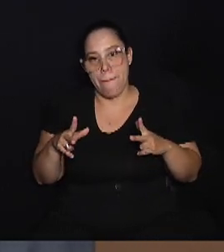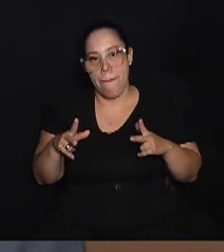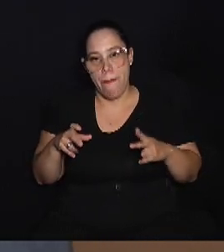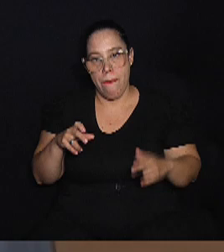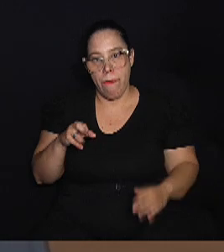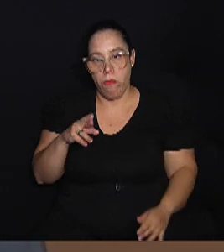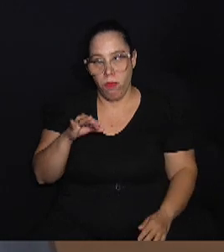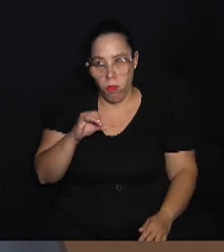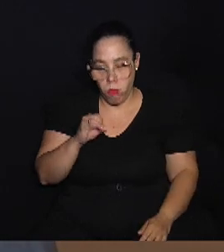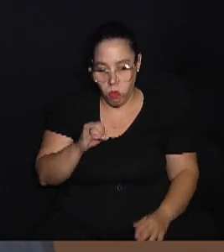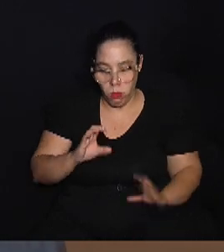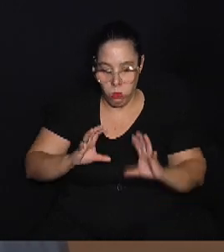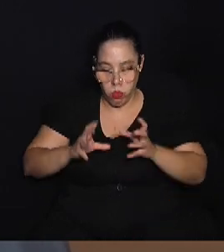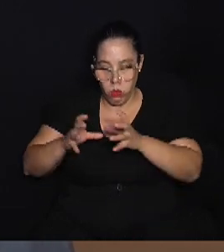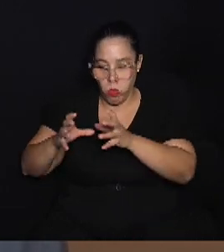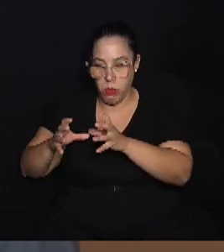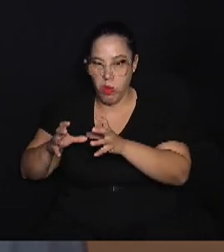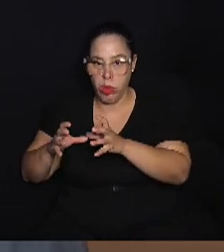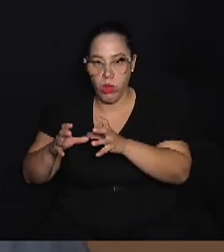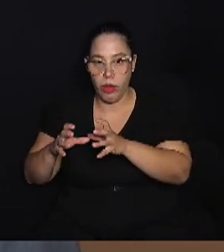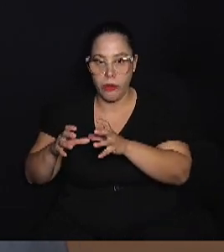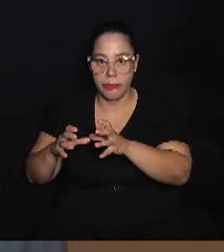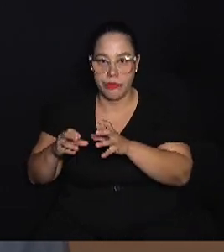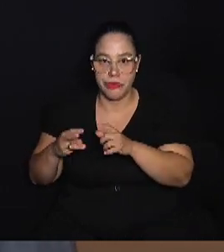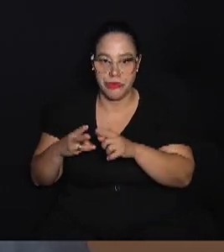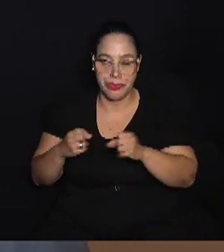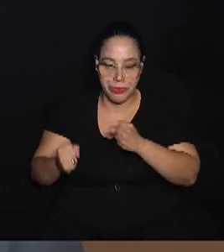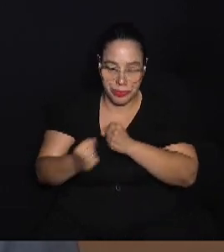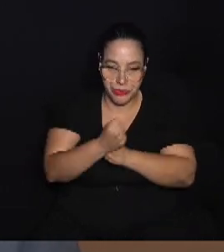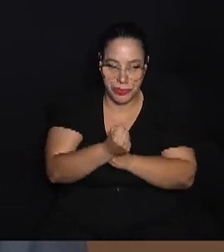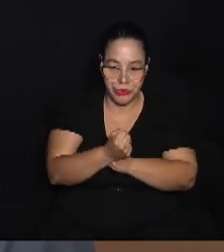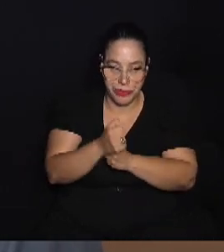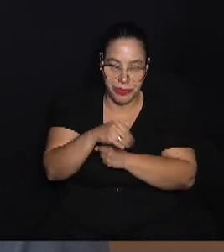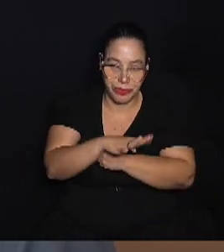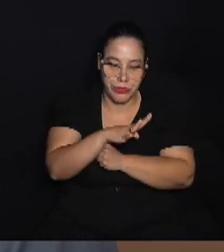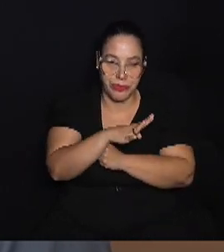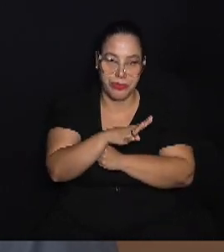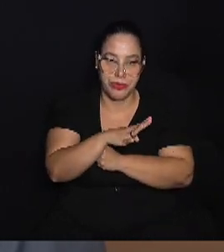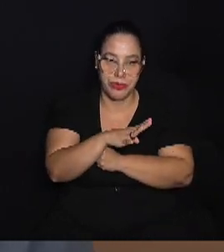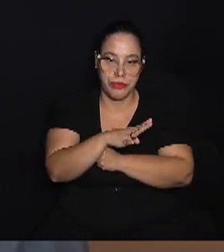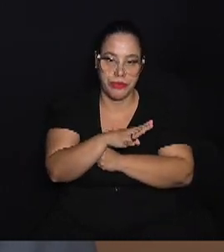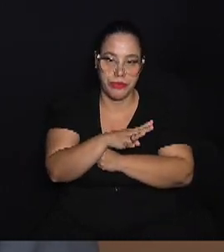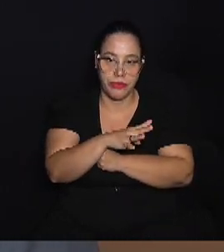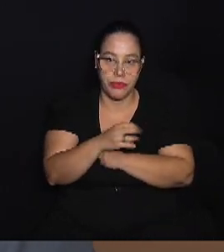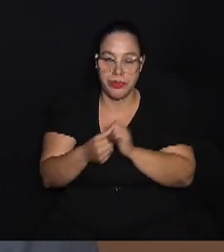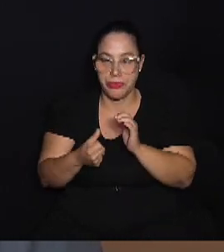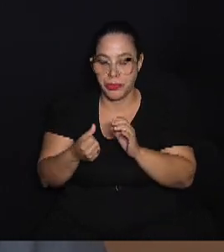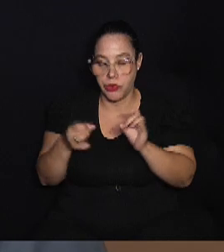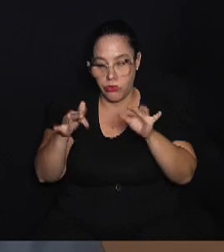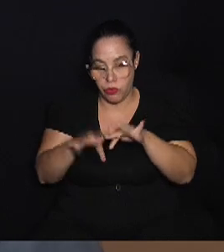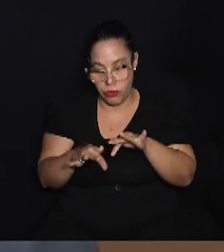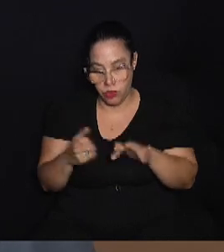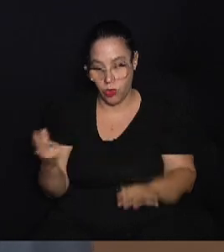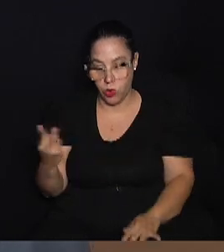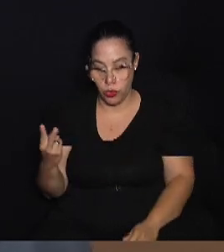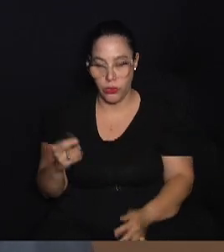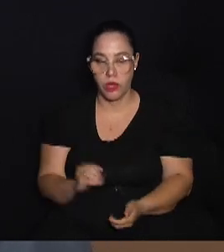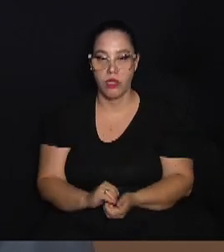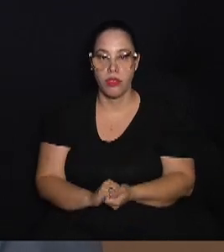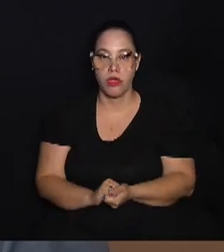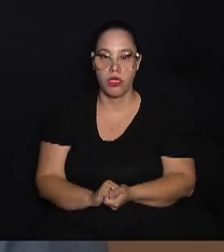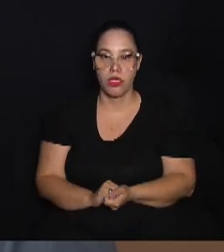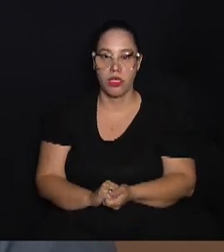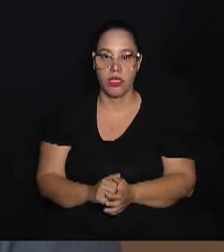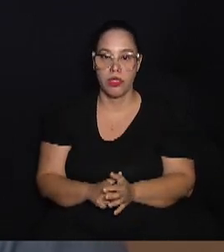de bola, quem vai mais que é o número 3, quem bloqueia mais que é o número 4, que conduz bola número 1, que finaliza que é o número 2. Só